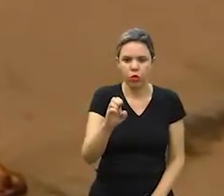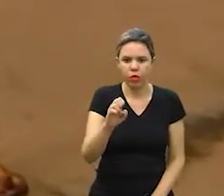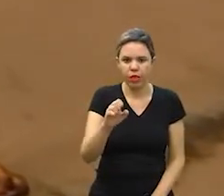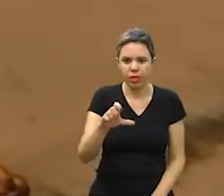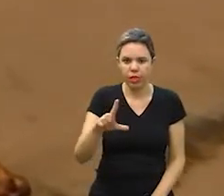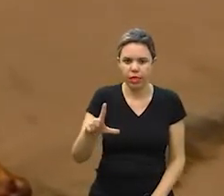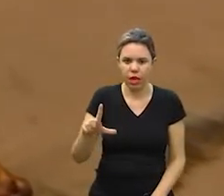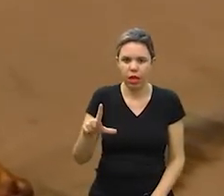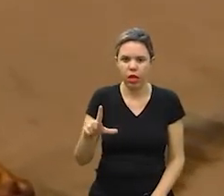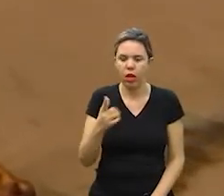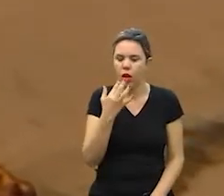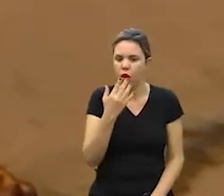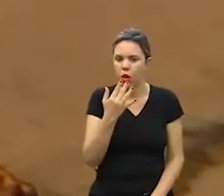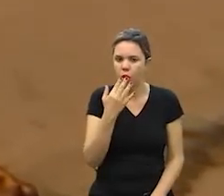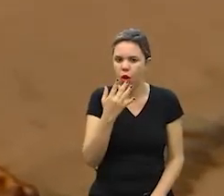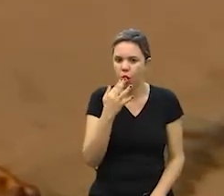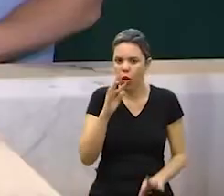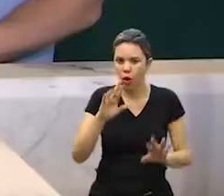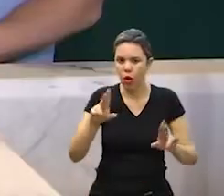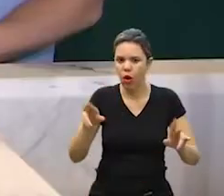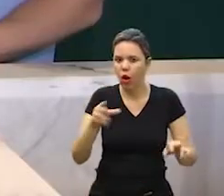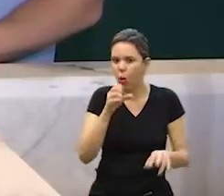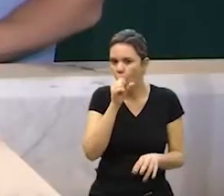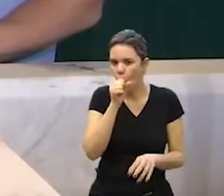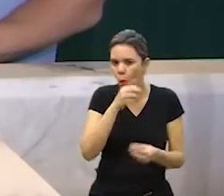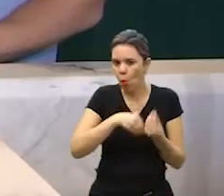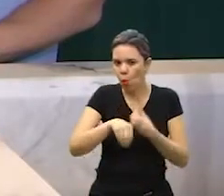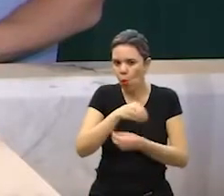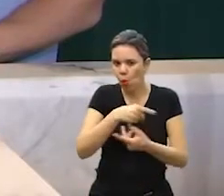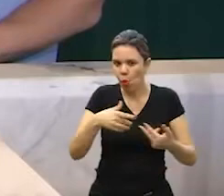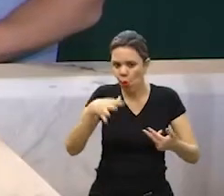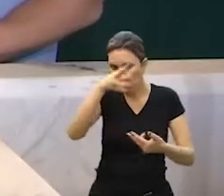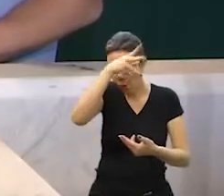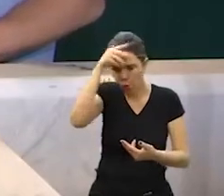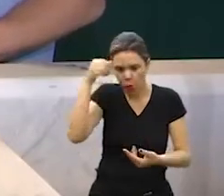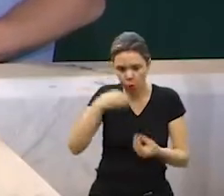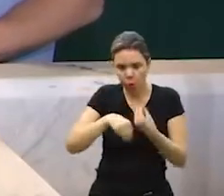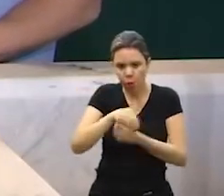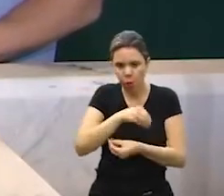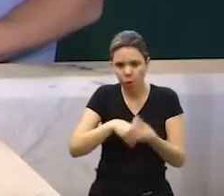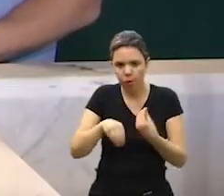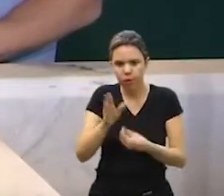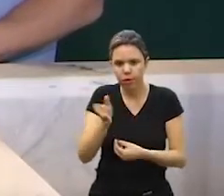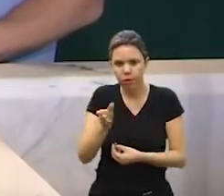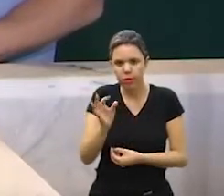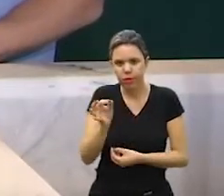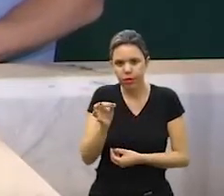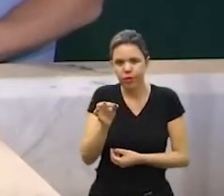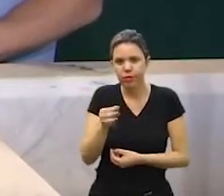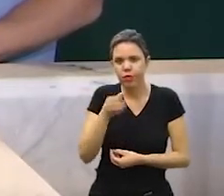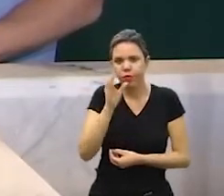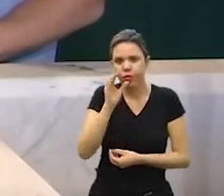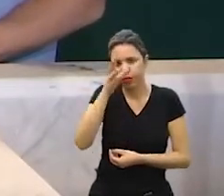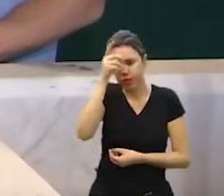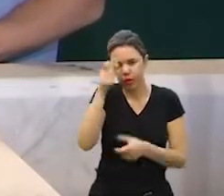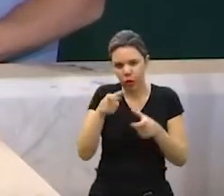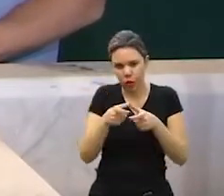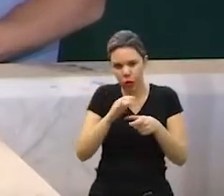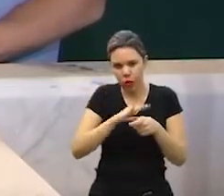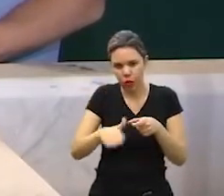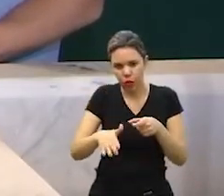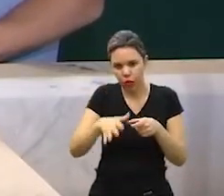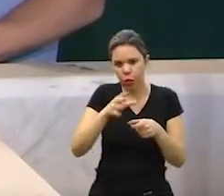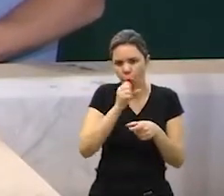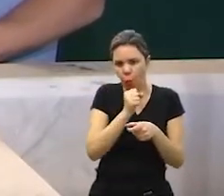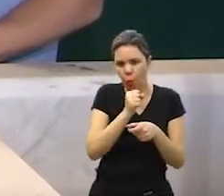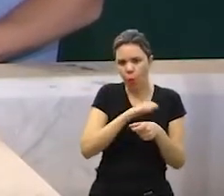trazer essa coloração, o toque de laranja que super harmoniza com o Guaraná. A certeza que você toma Guaraná com aquela rodelinha de